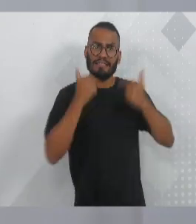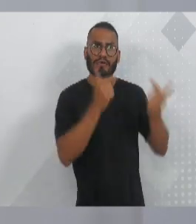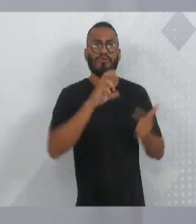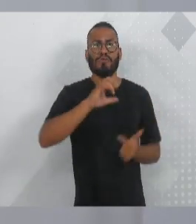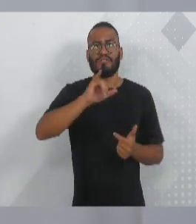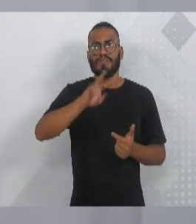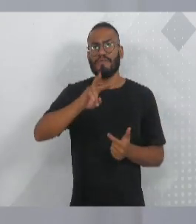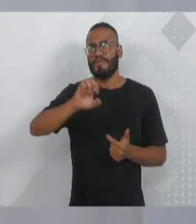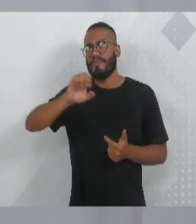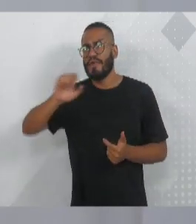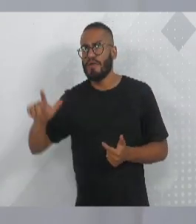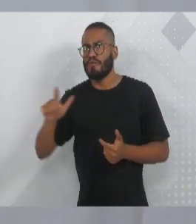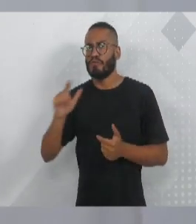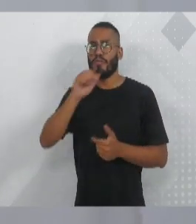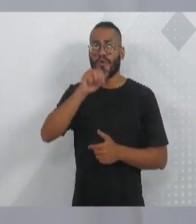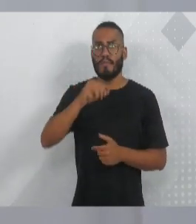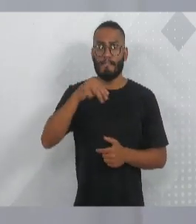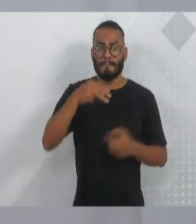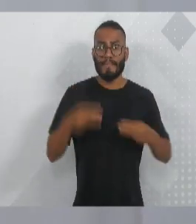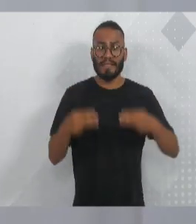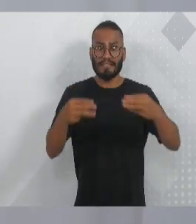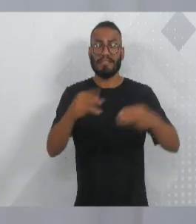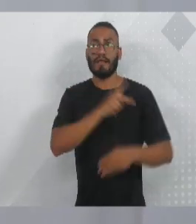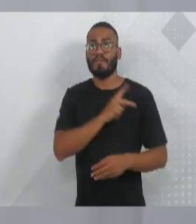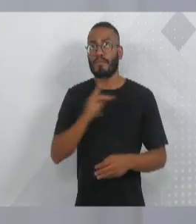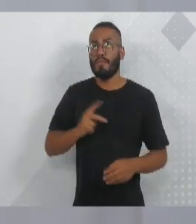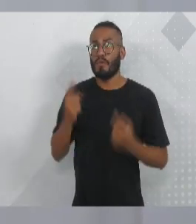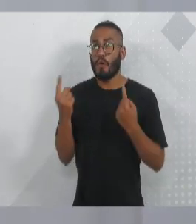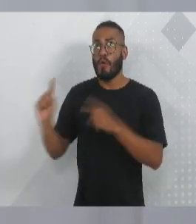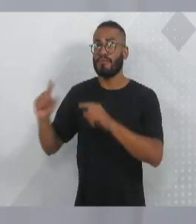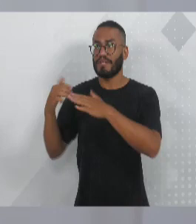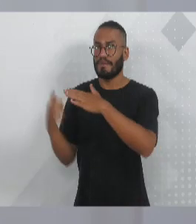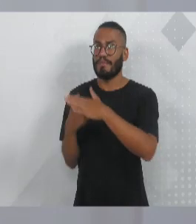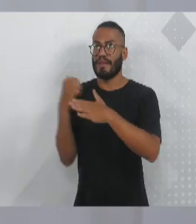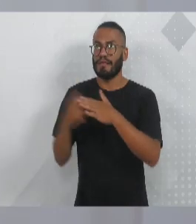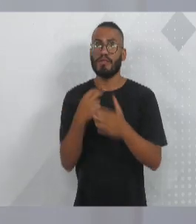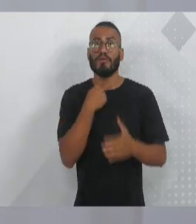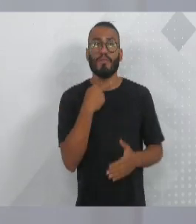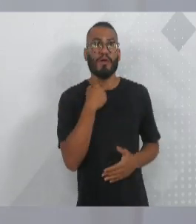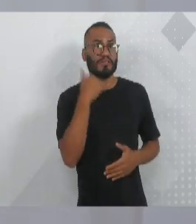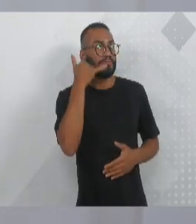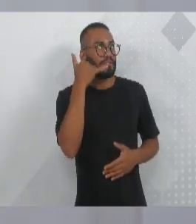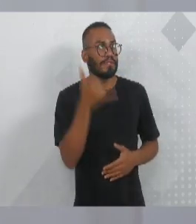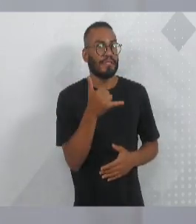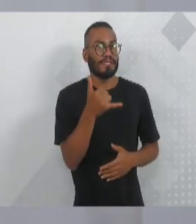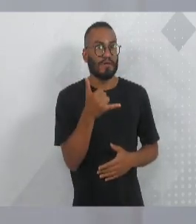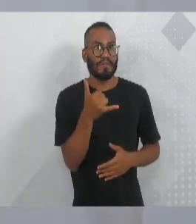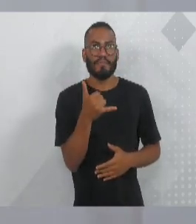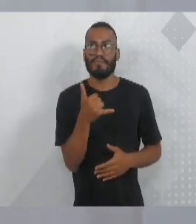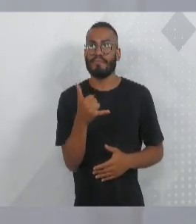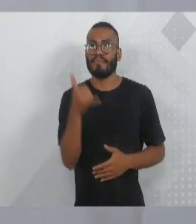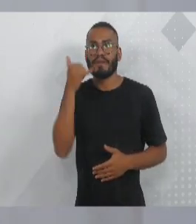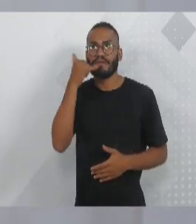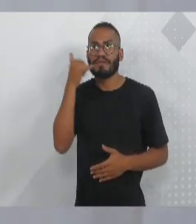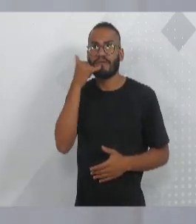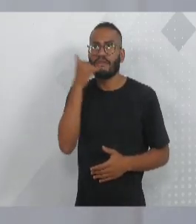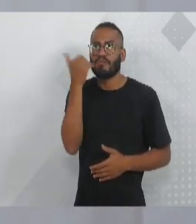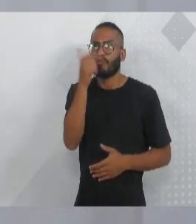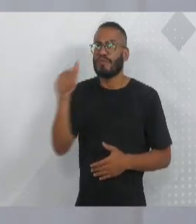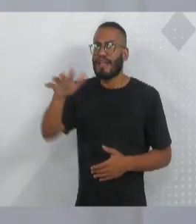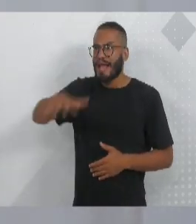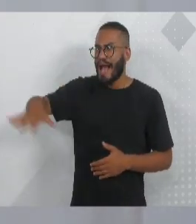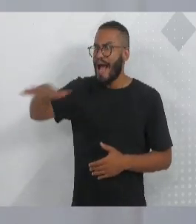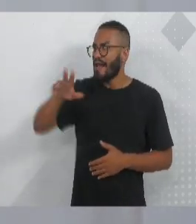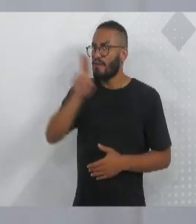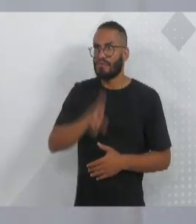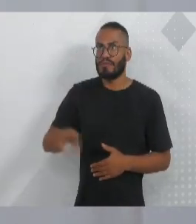Procom no Mp é contra asas empresas de telefonias você não pode vender um telefone celular vende o celular sente área para para